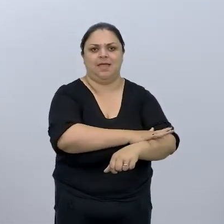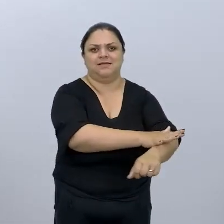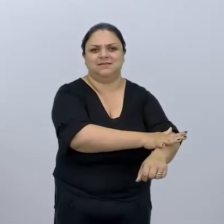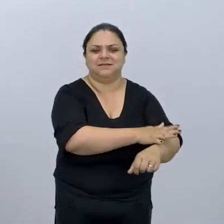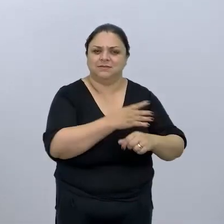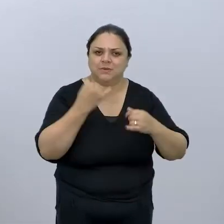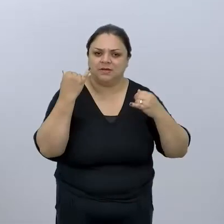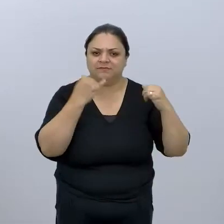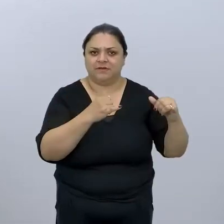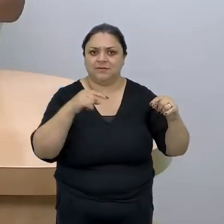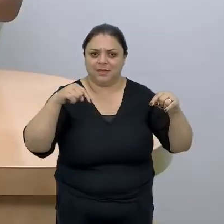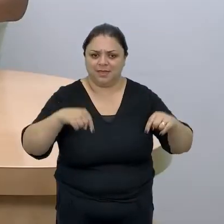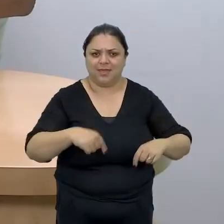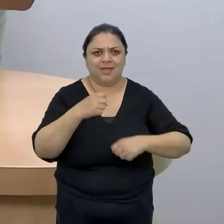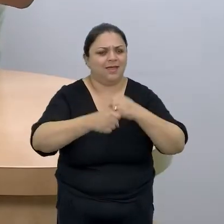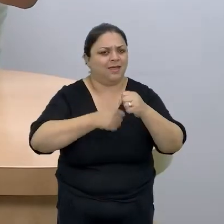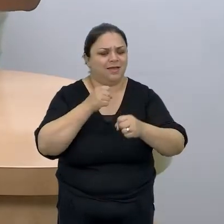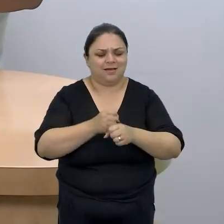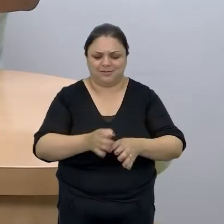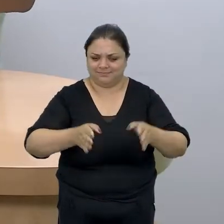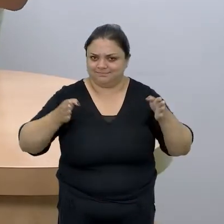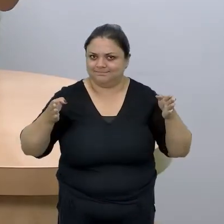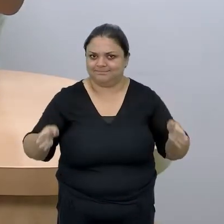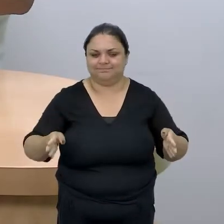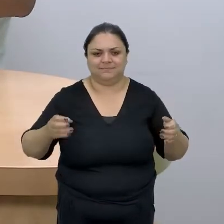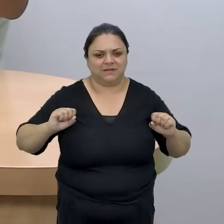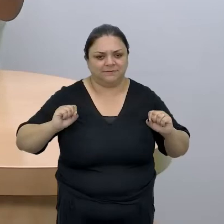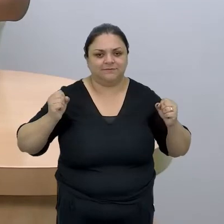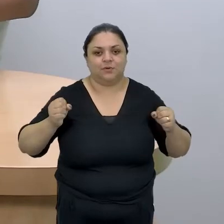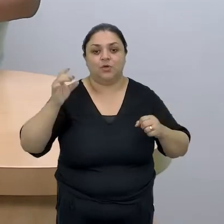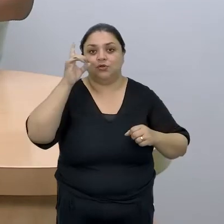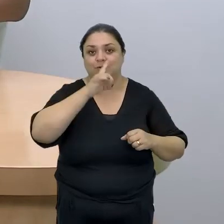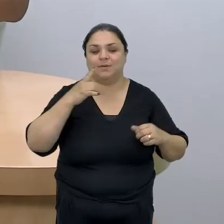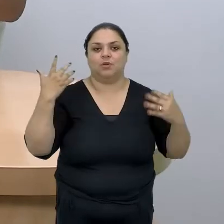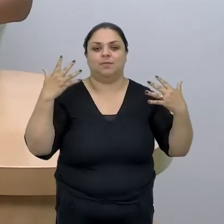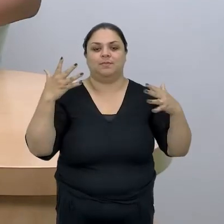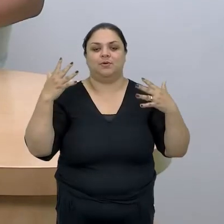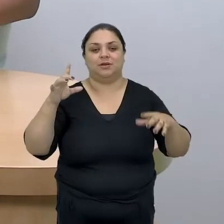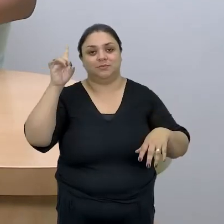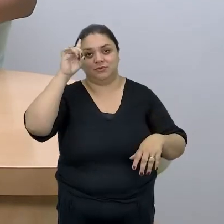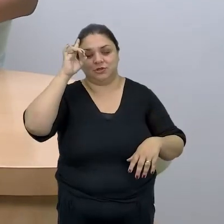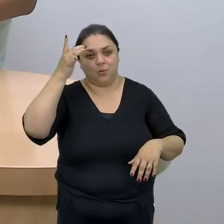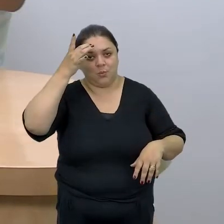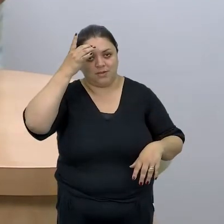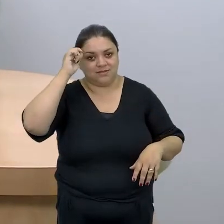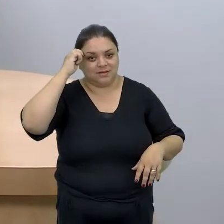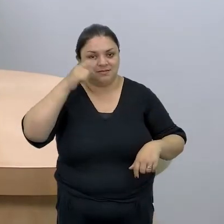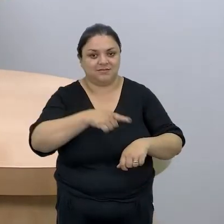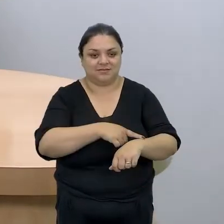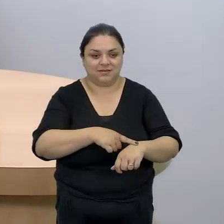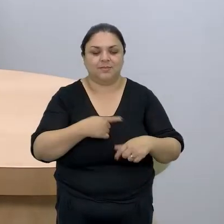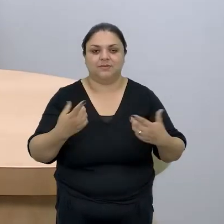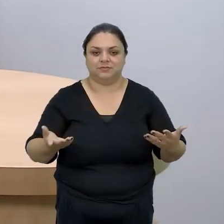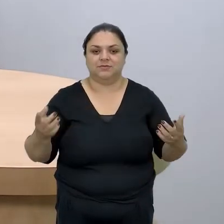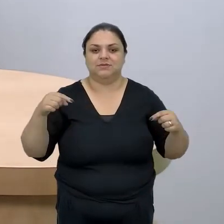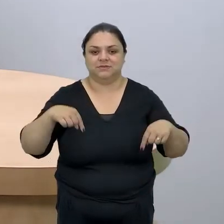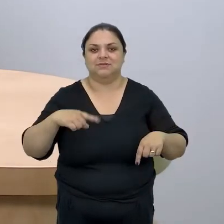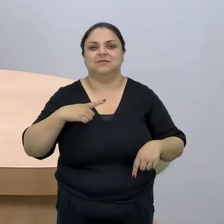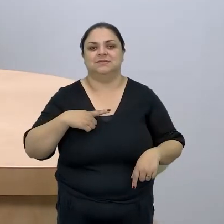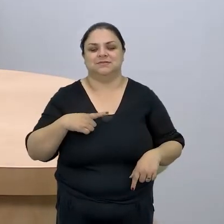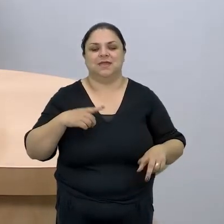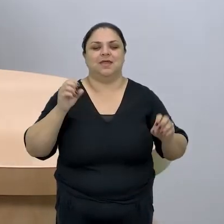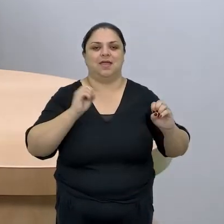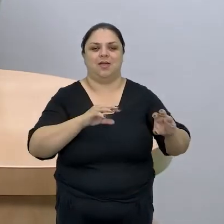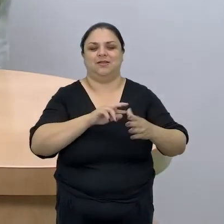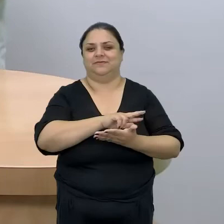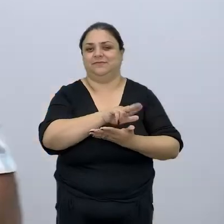antirracismo. Esse é o ano da educação antirracista. Sim. É muito legal. Domingo nós comemoramos aí o Dia da Consciência Negra também. Então nós temos aí essas